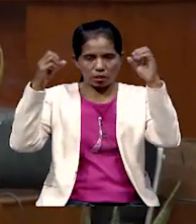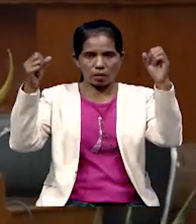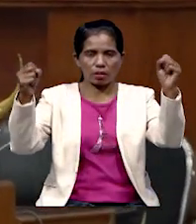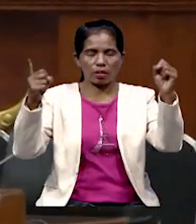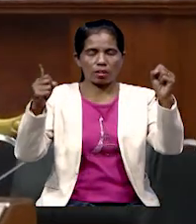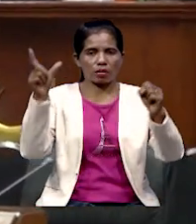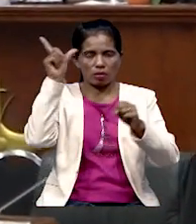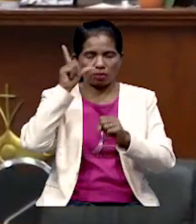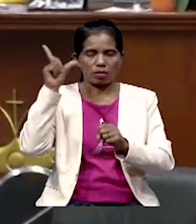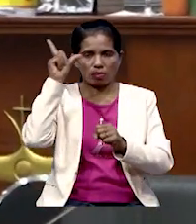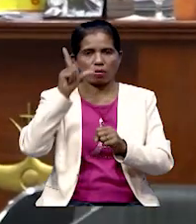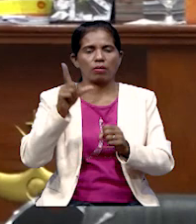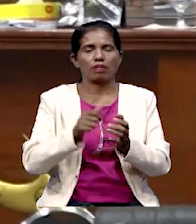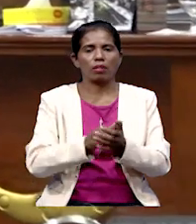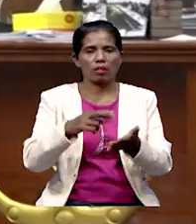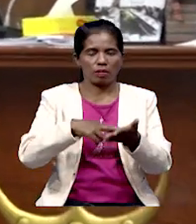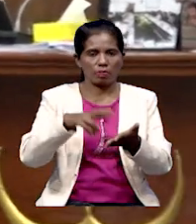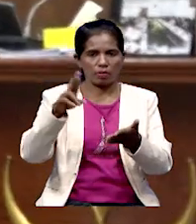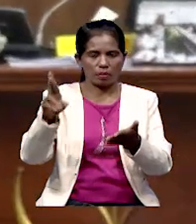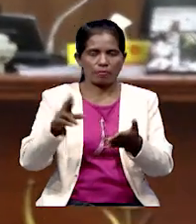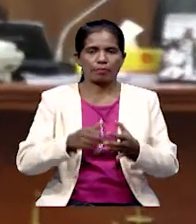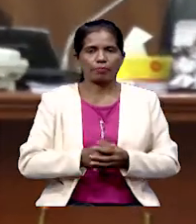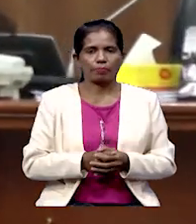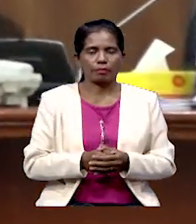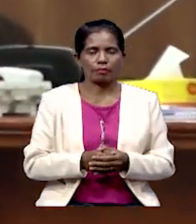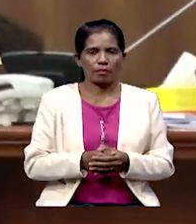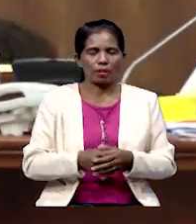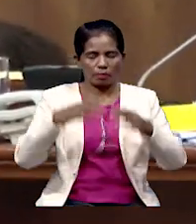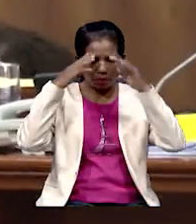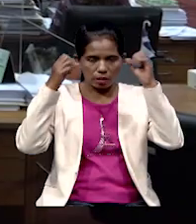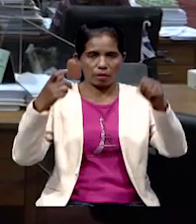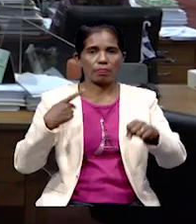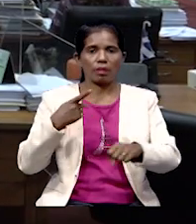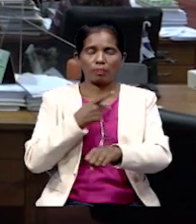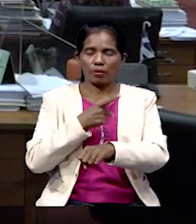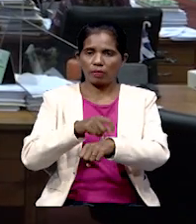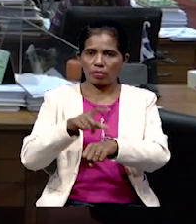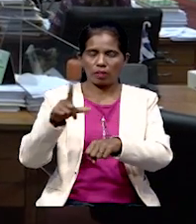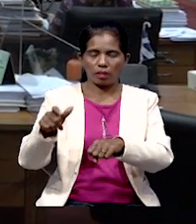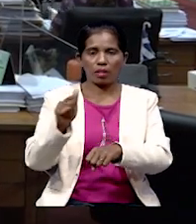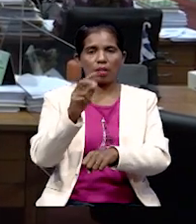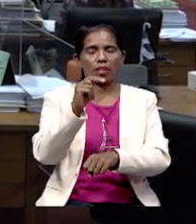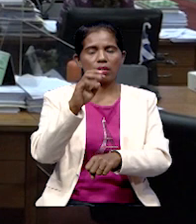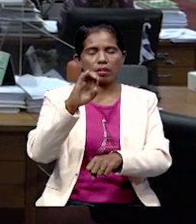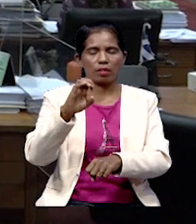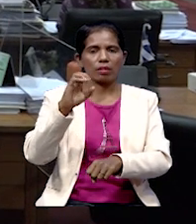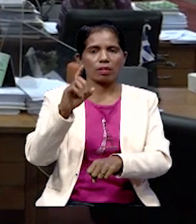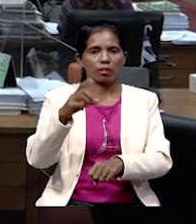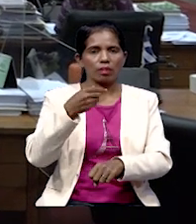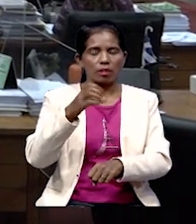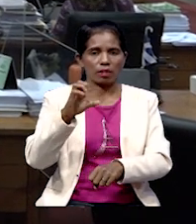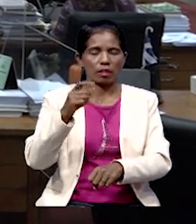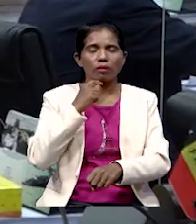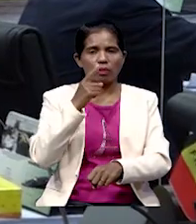República Francisco Guterres Luolo ato promulga. Presidente Parlamento Nasional Aniceto Guterres López, quinta semana